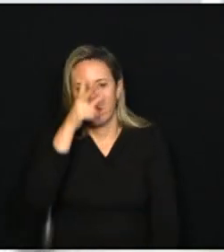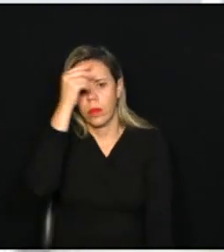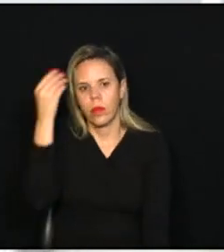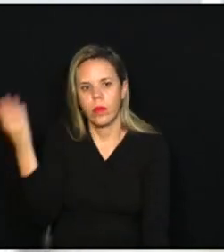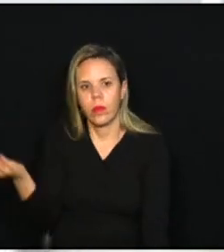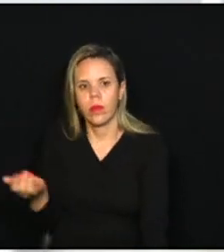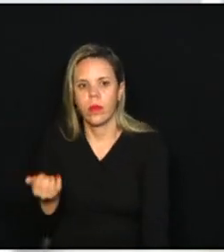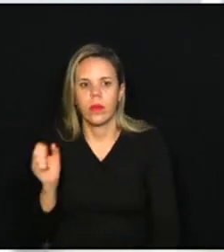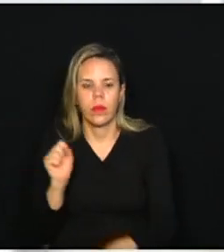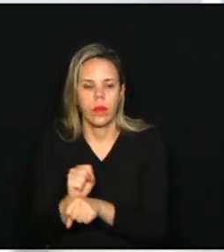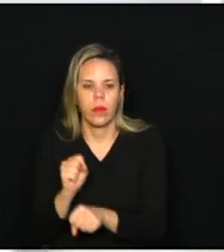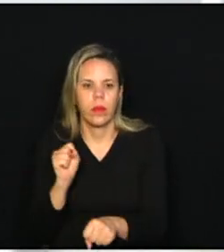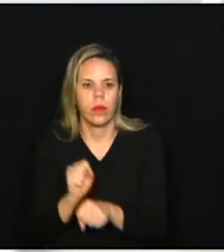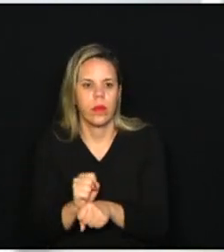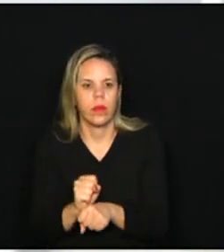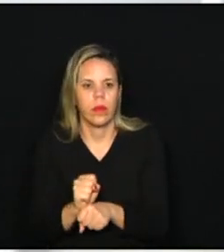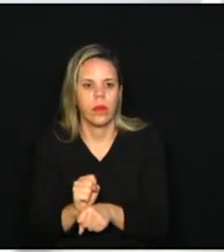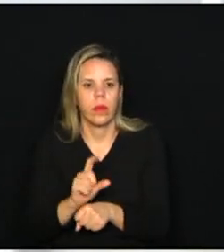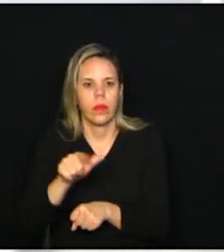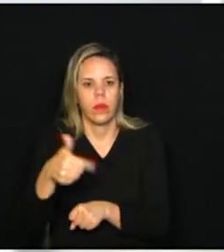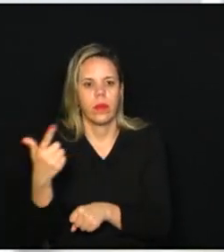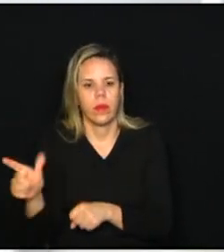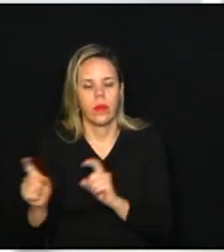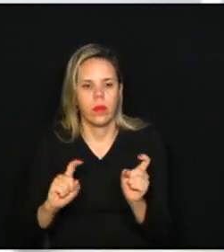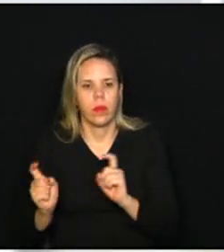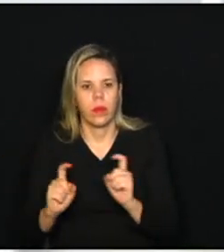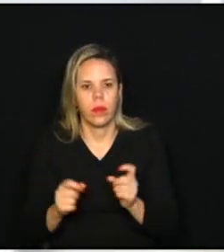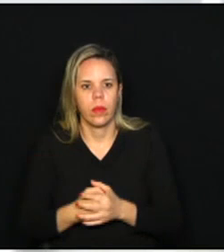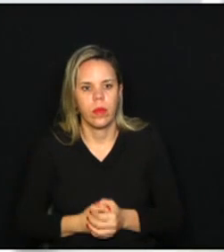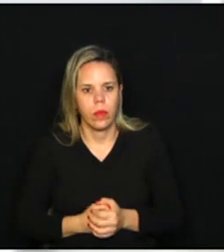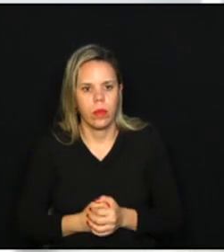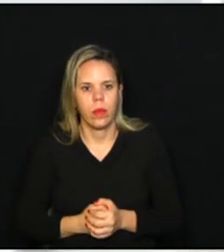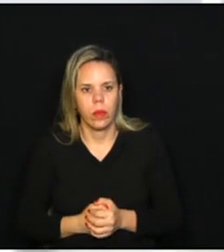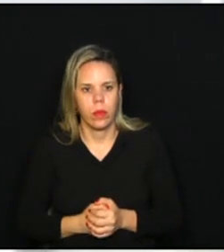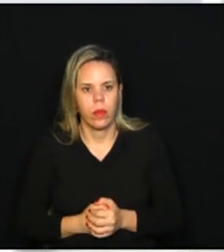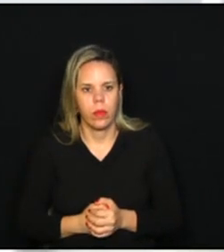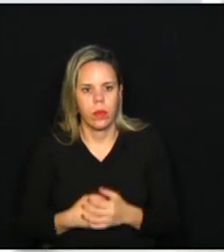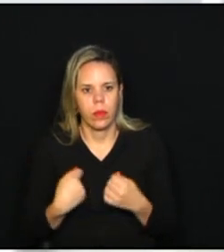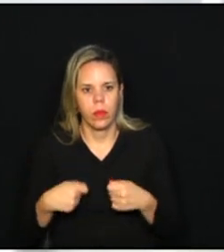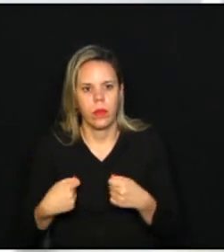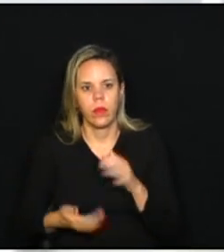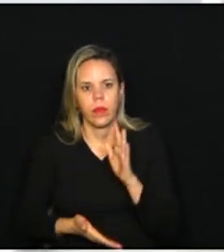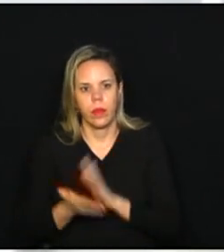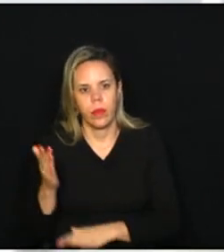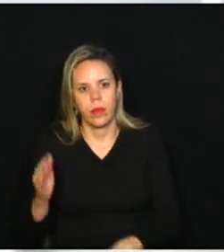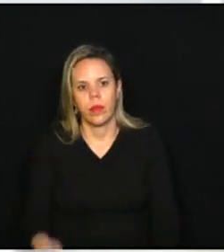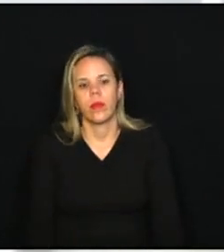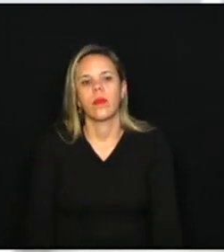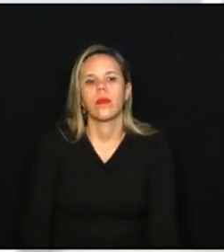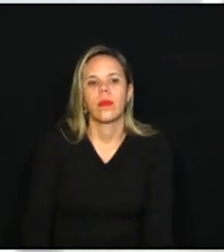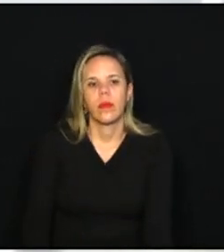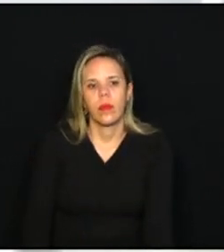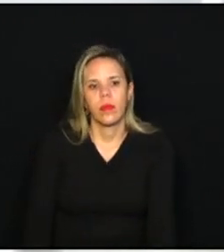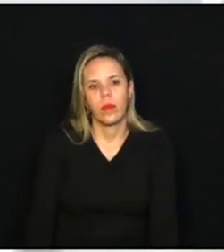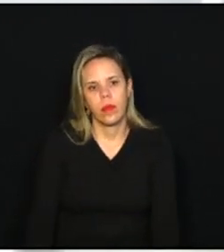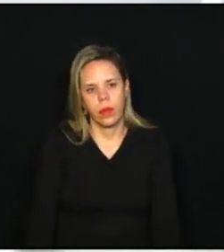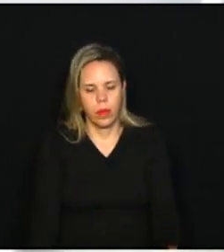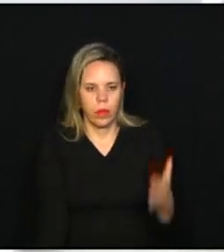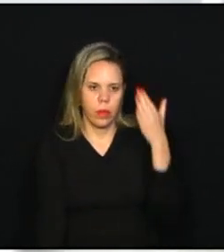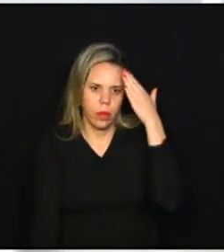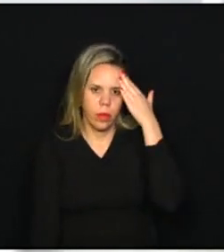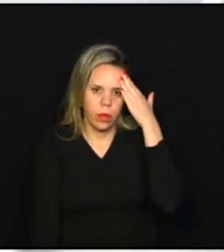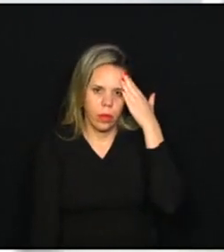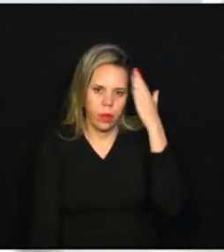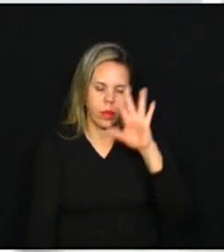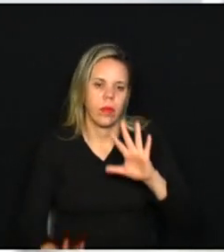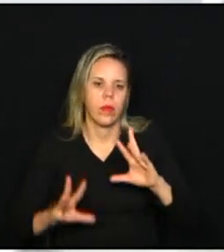para ele esperar um pouquinho, a gente tem uma outra reunião, realmente a gente precisa ir. Te agradeço